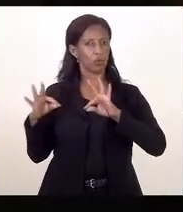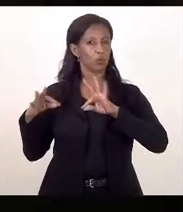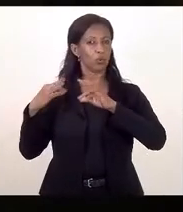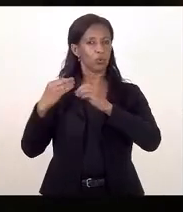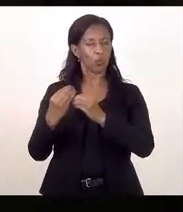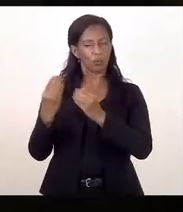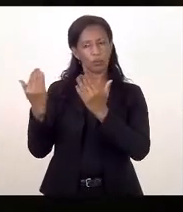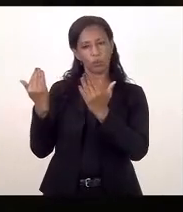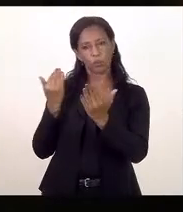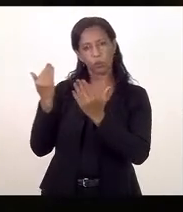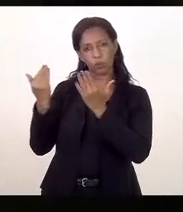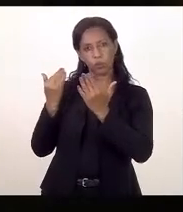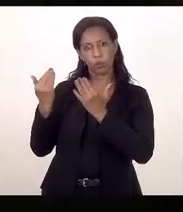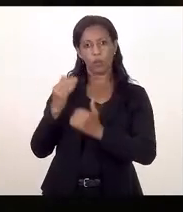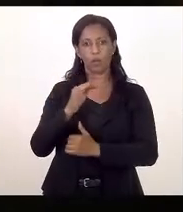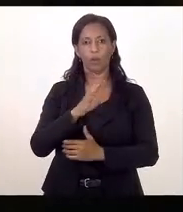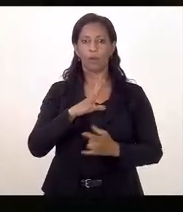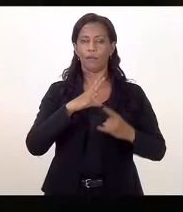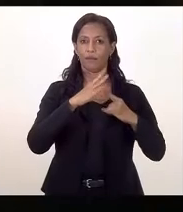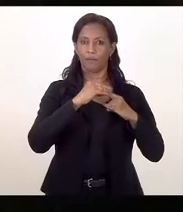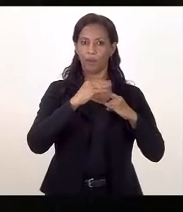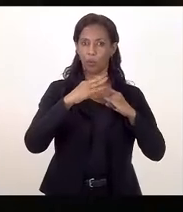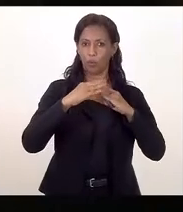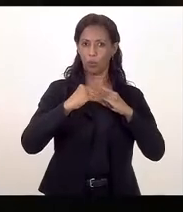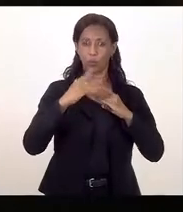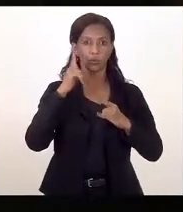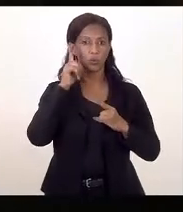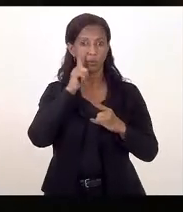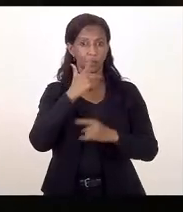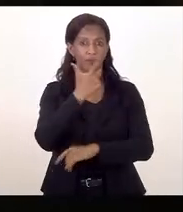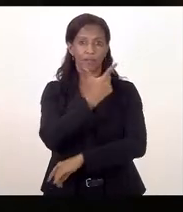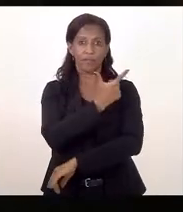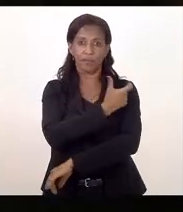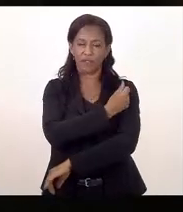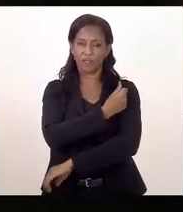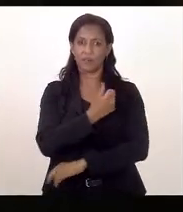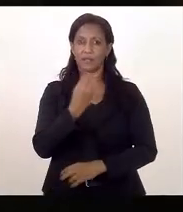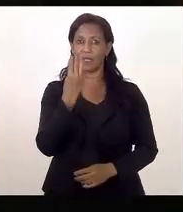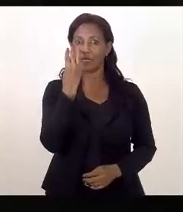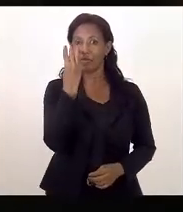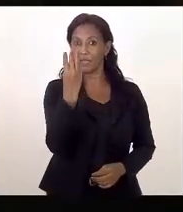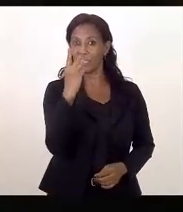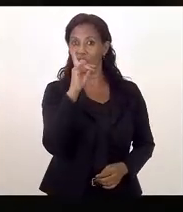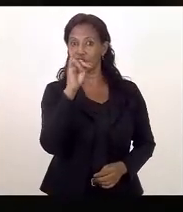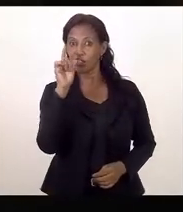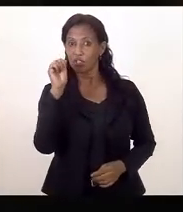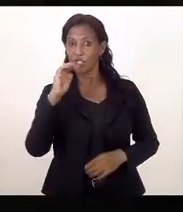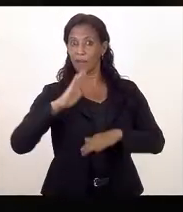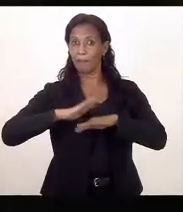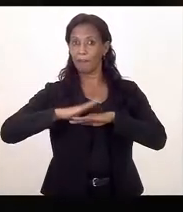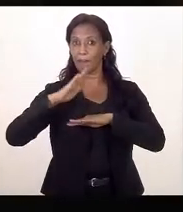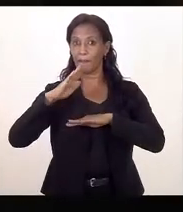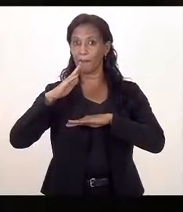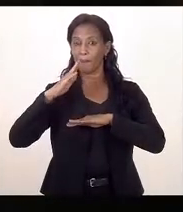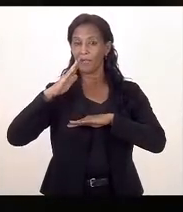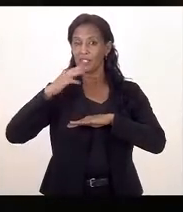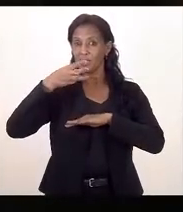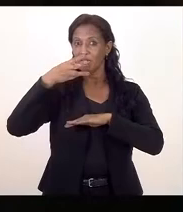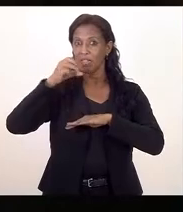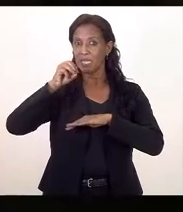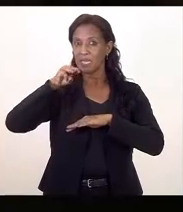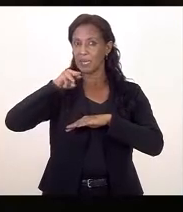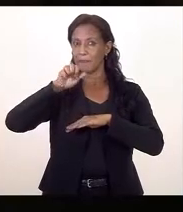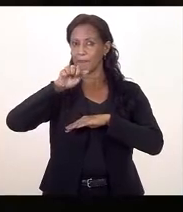uma relação com a Fiocruz e conseguimos vacinar em três dias mais de 30 mil